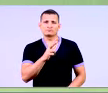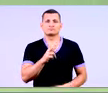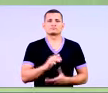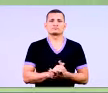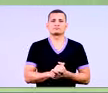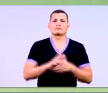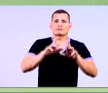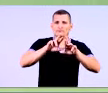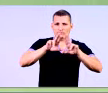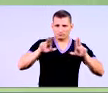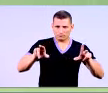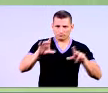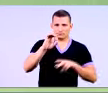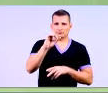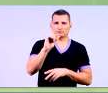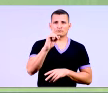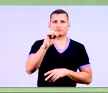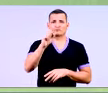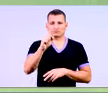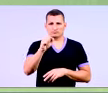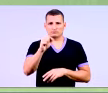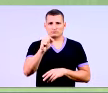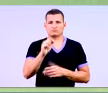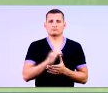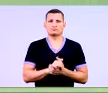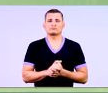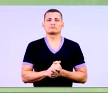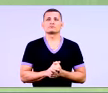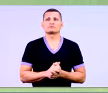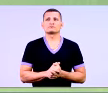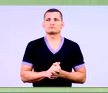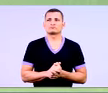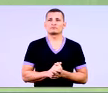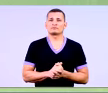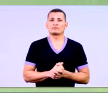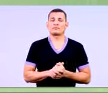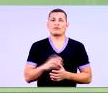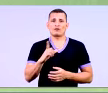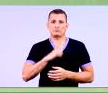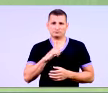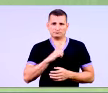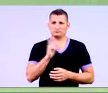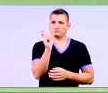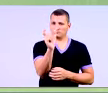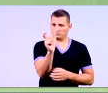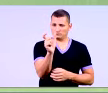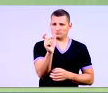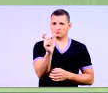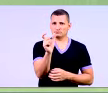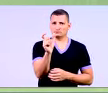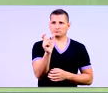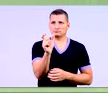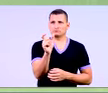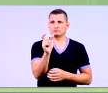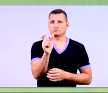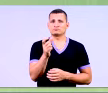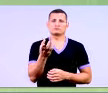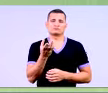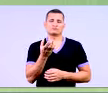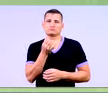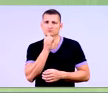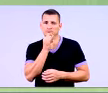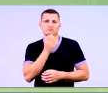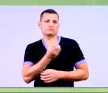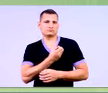como uma variável primordial para garantir a solução do algoritmo se eu tenho uma variável do tipo é número